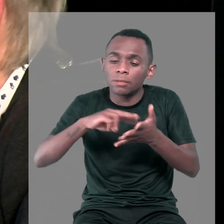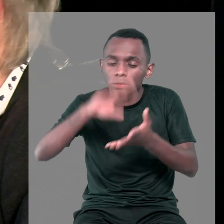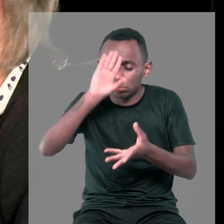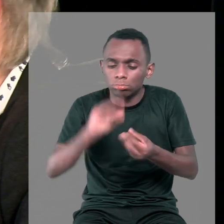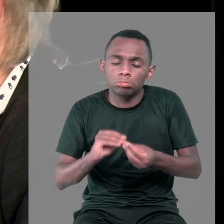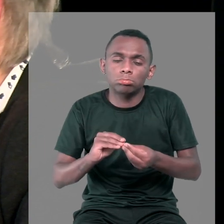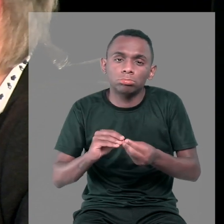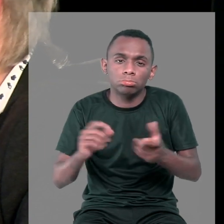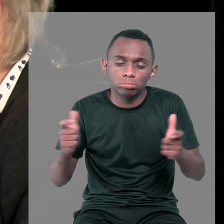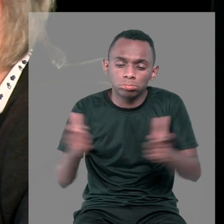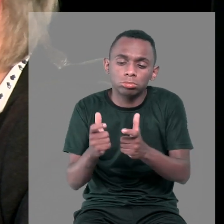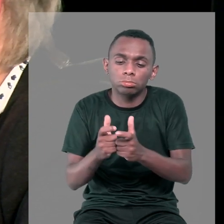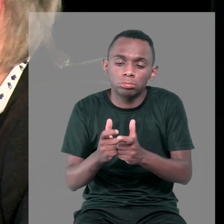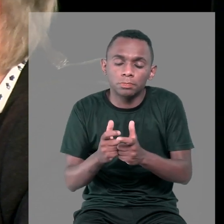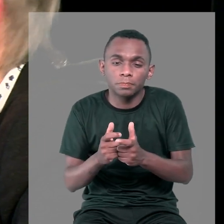concepção